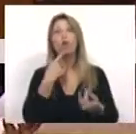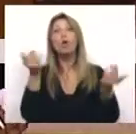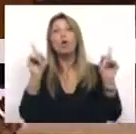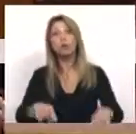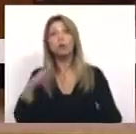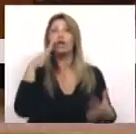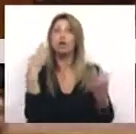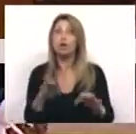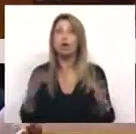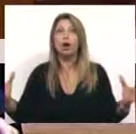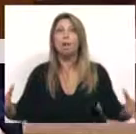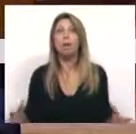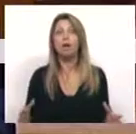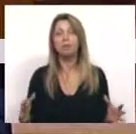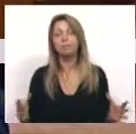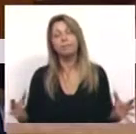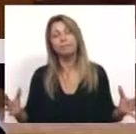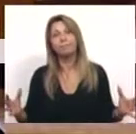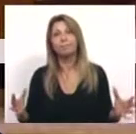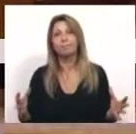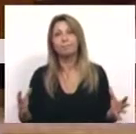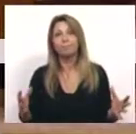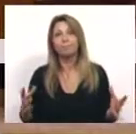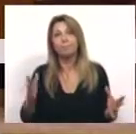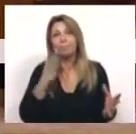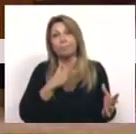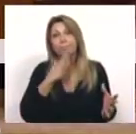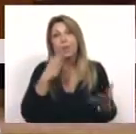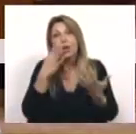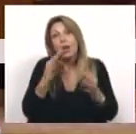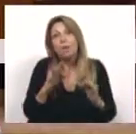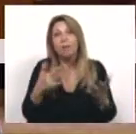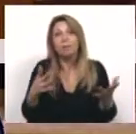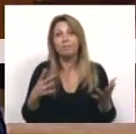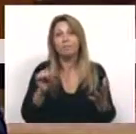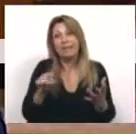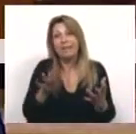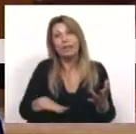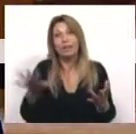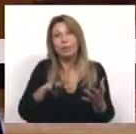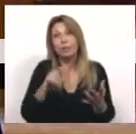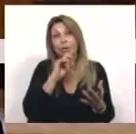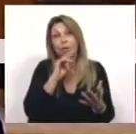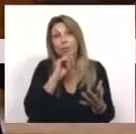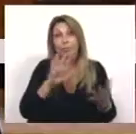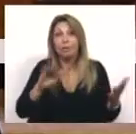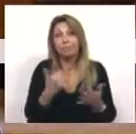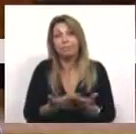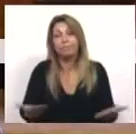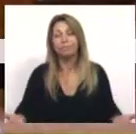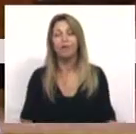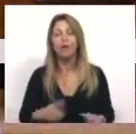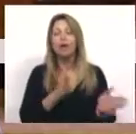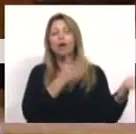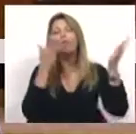tanto quanto se possa voltar à normalidade nestas circunstâncias. Por outro lado, uma outra questão que se